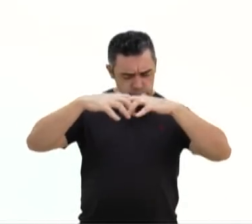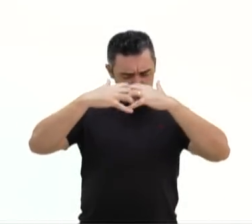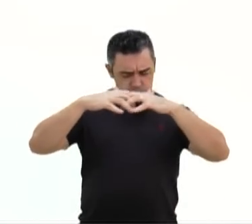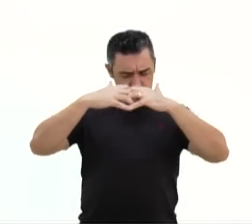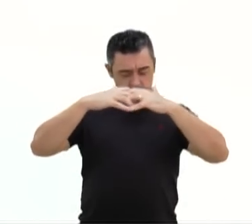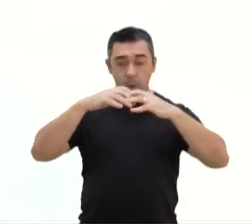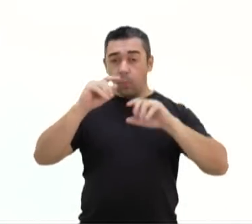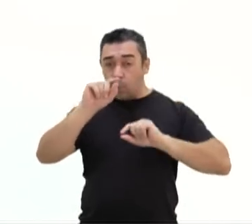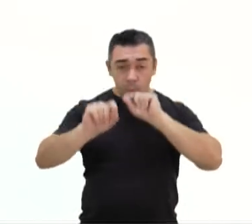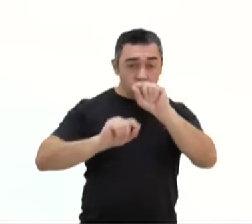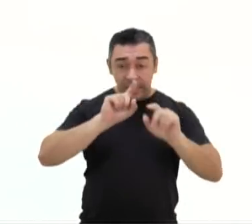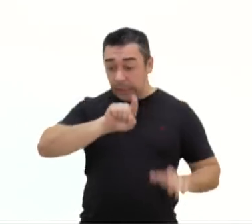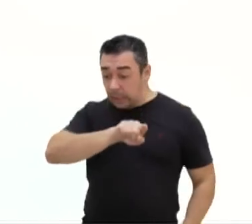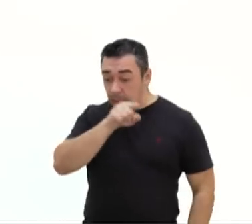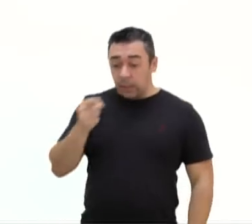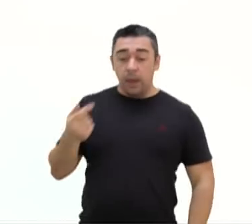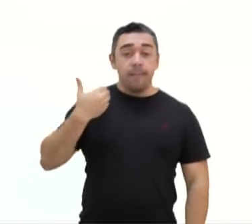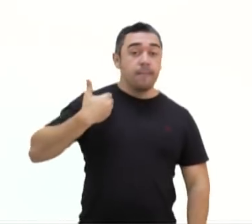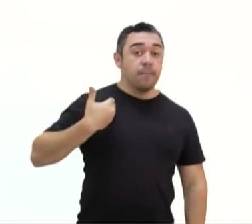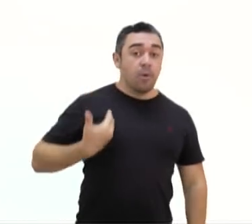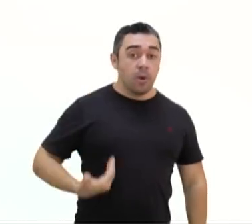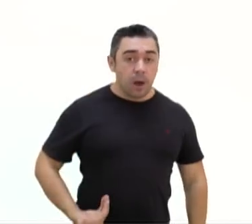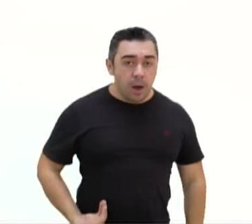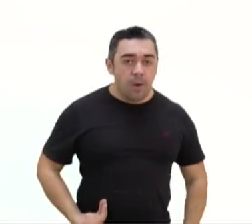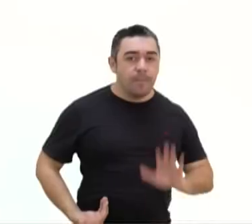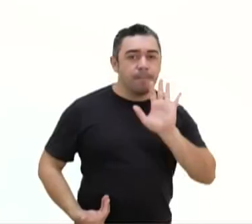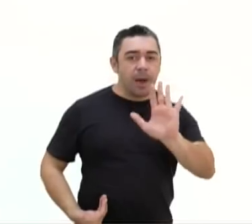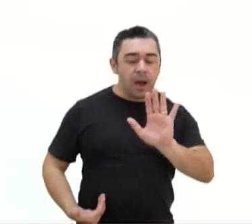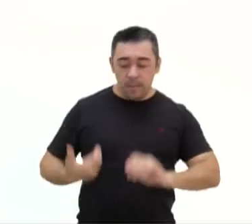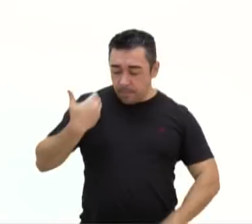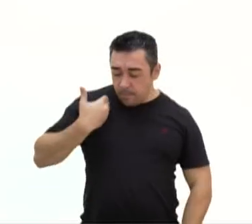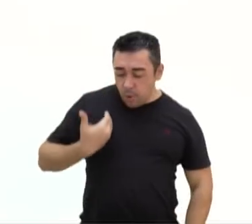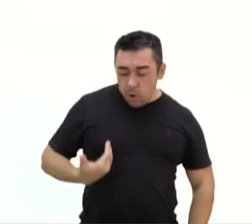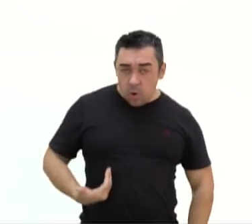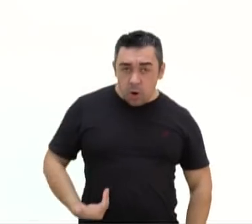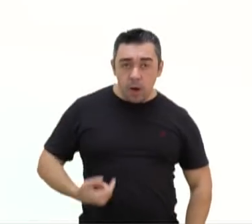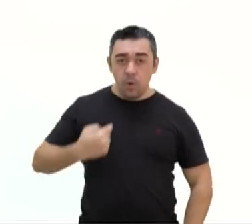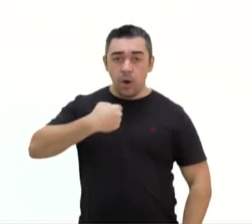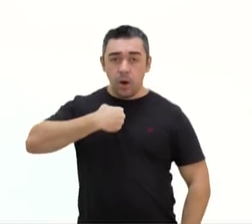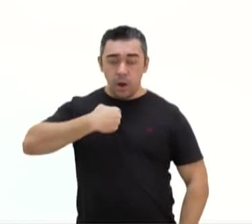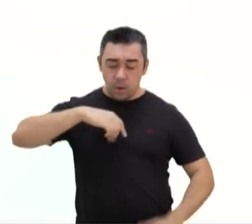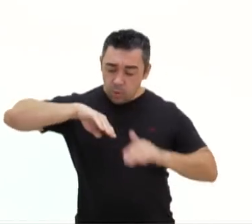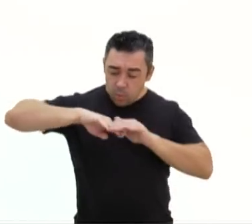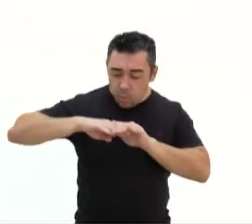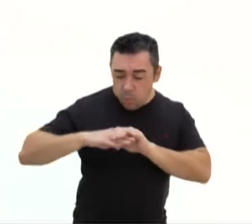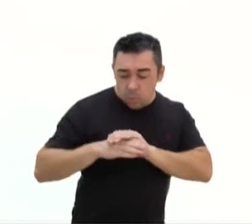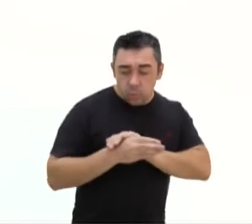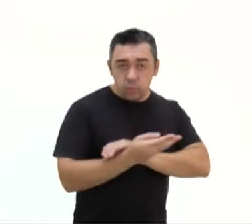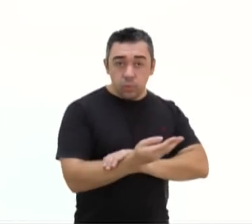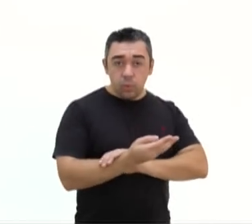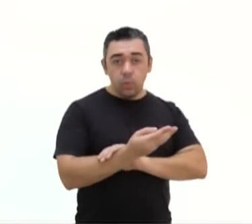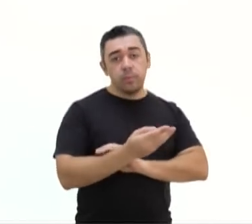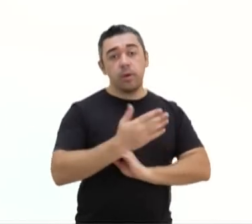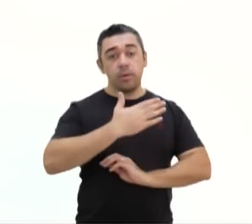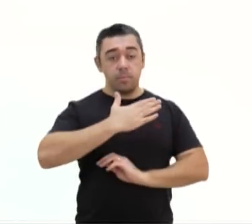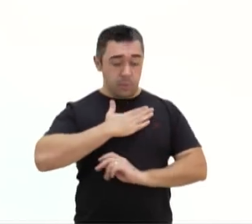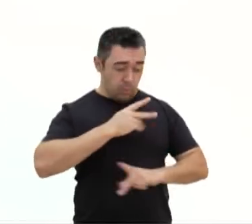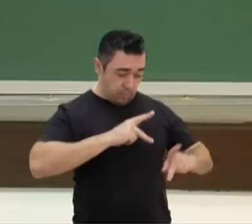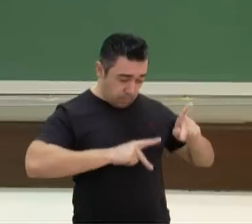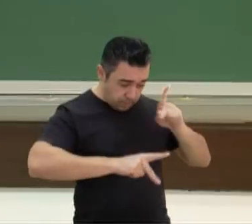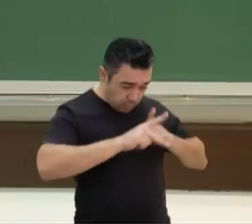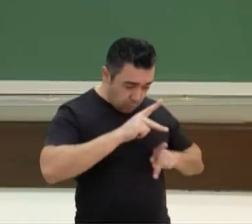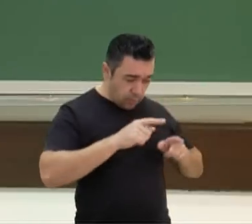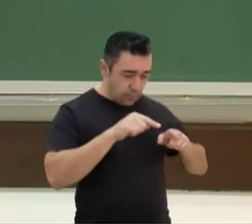moral. Já a moral, por outro lado, é um conjunto de hábitos, costumes próprios de um povo, de uma época ou de um